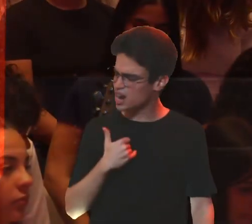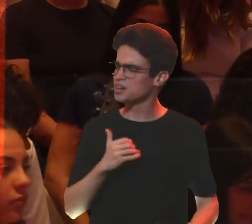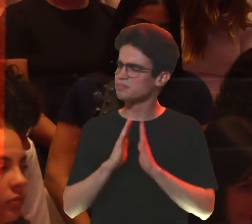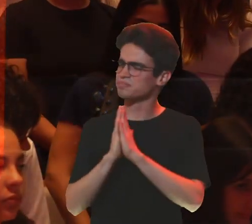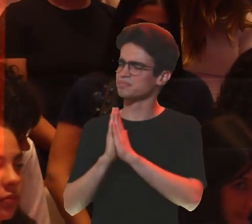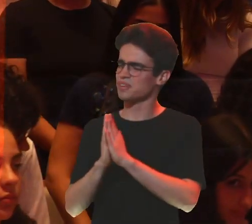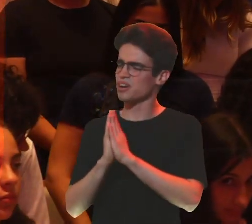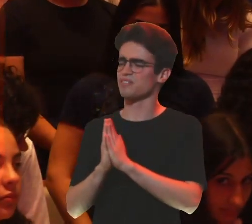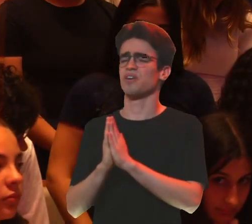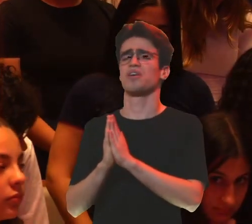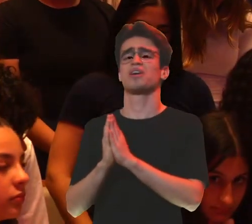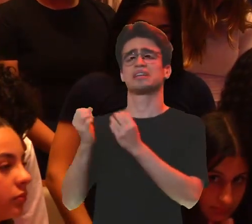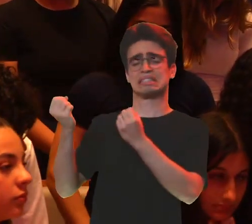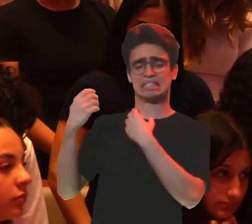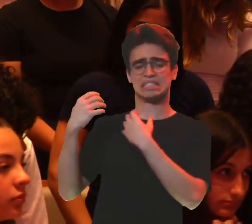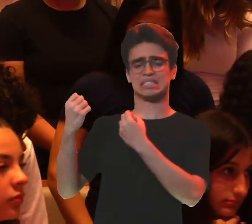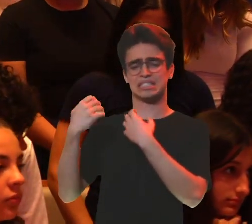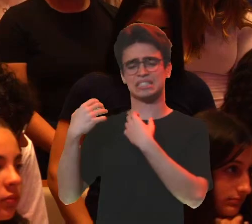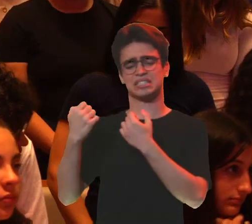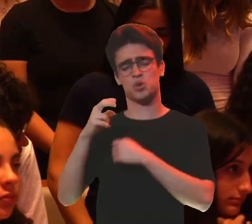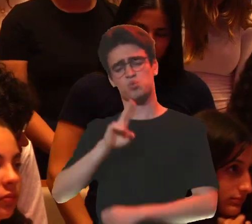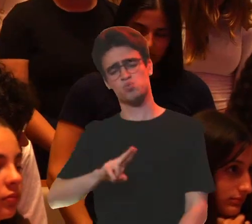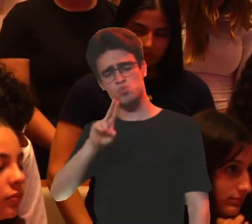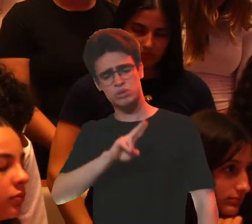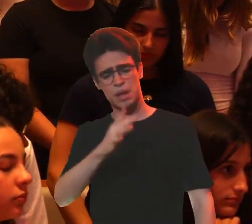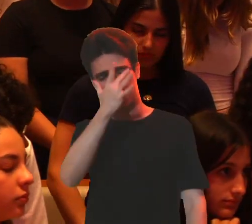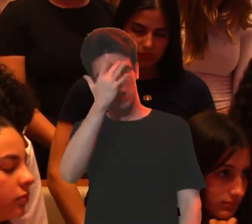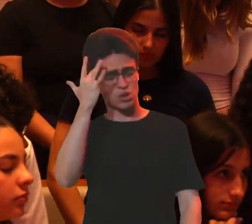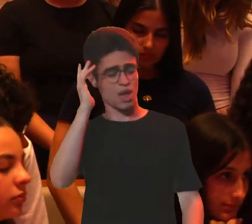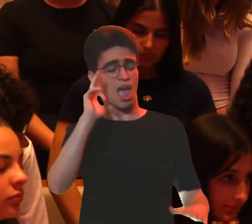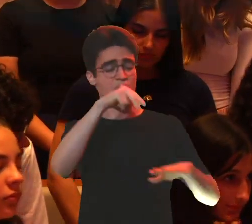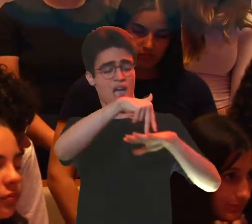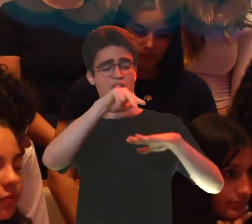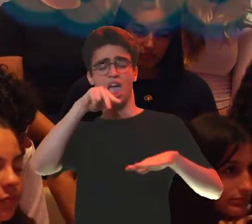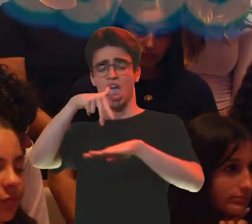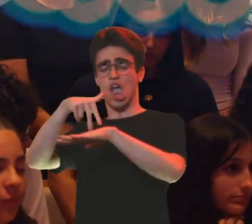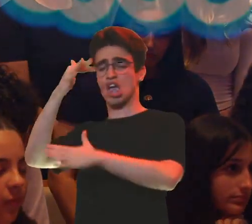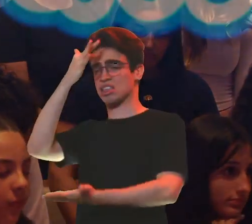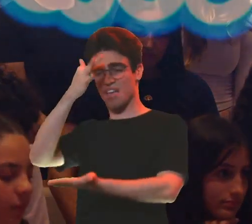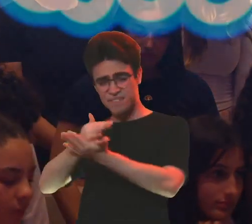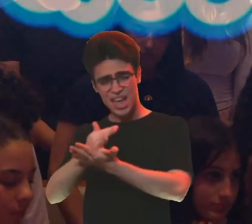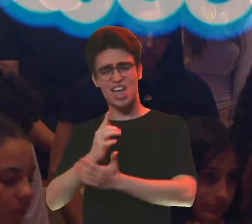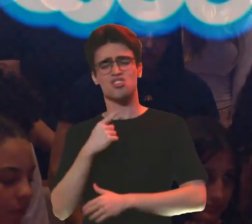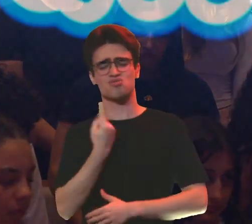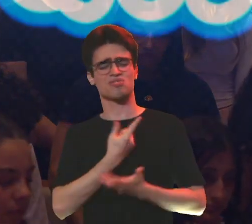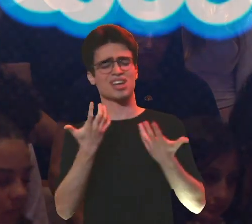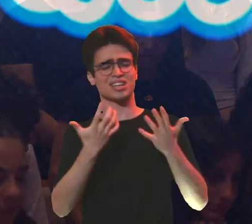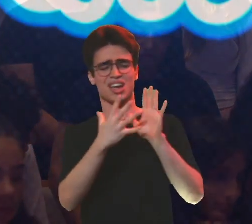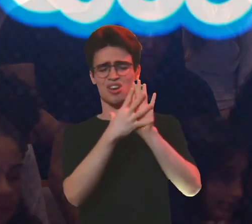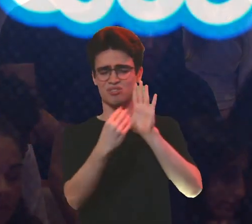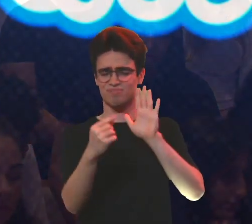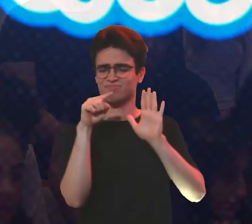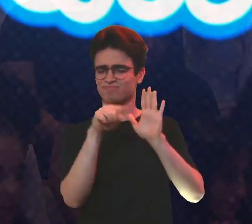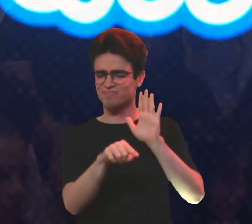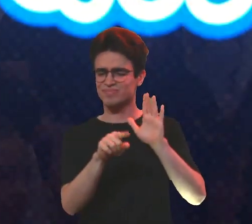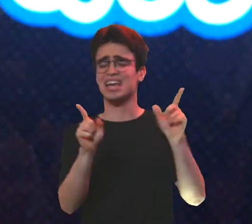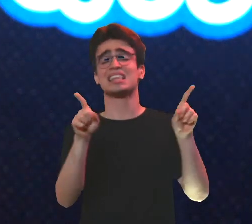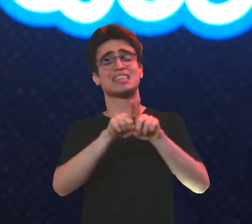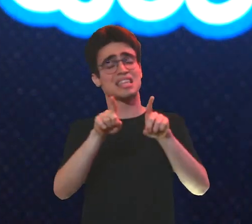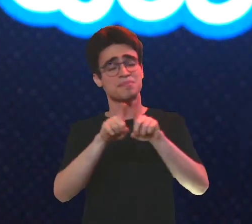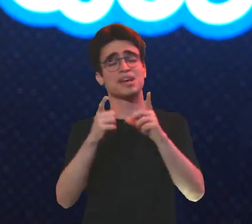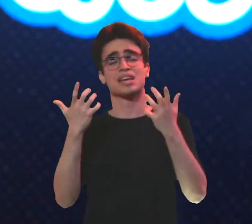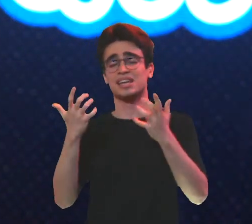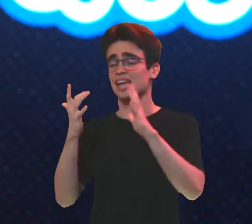ensina, Deus, através desses heróis da fé, a sermos como eles, mas principalmente a sermos como o